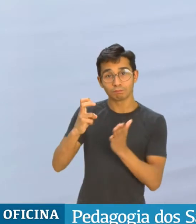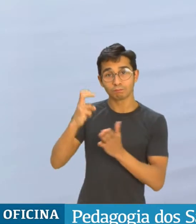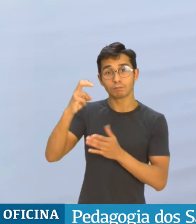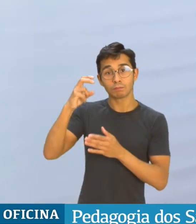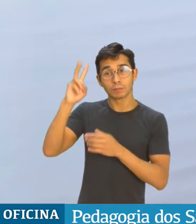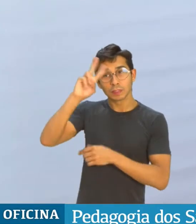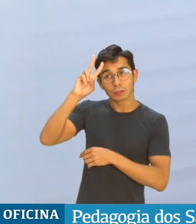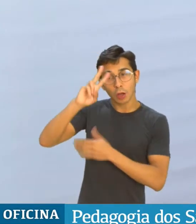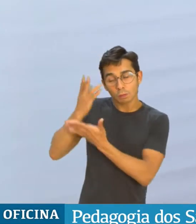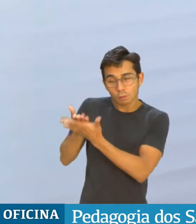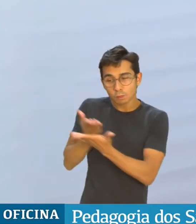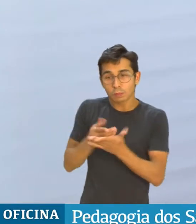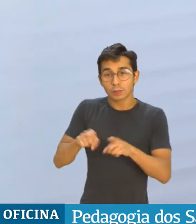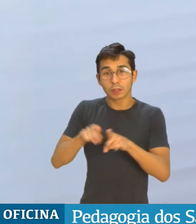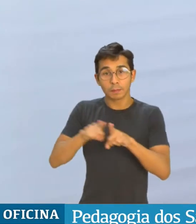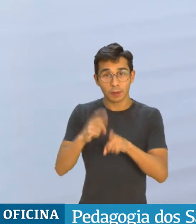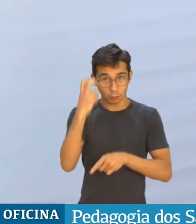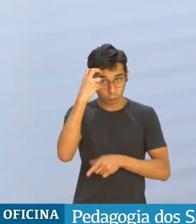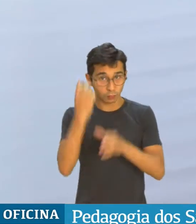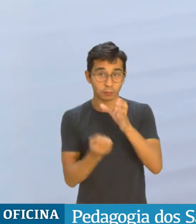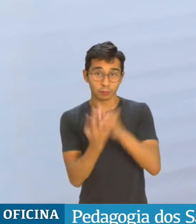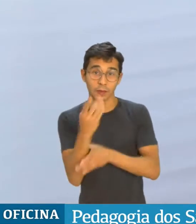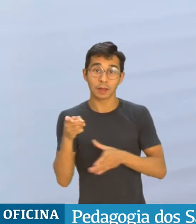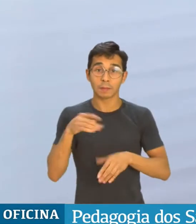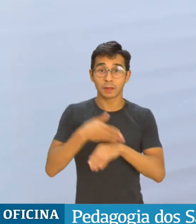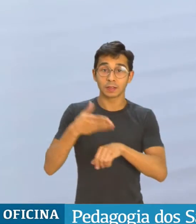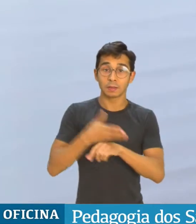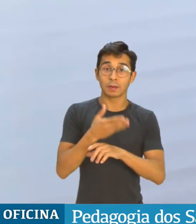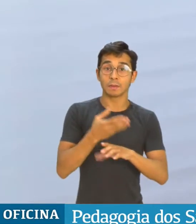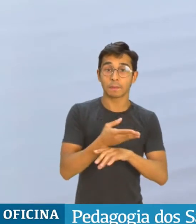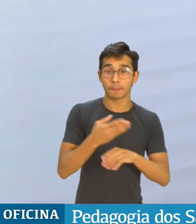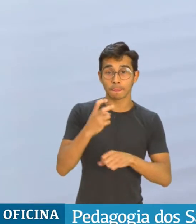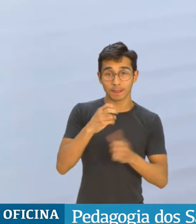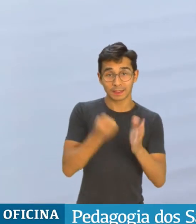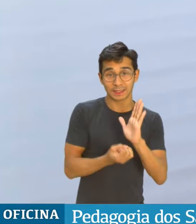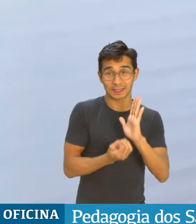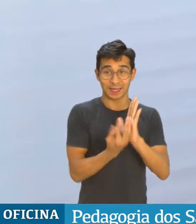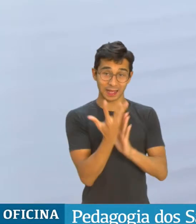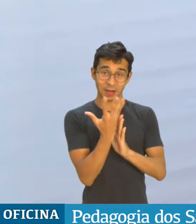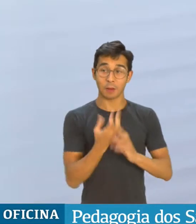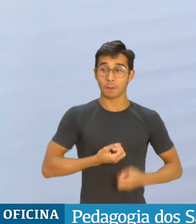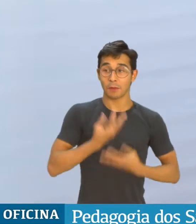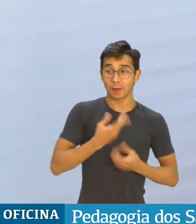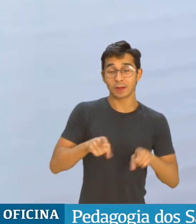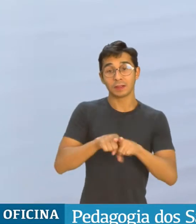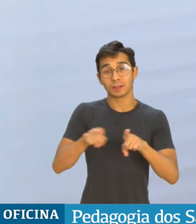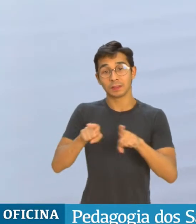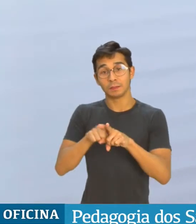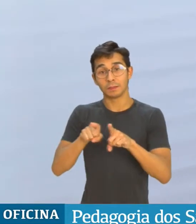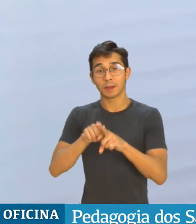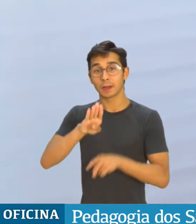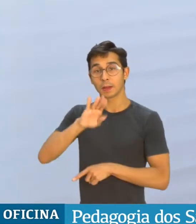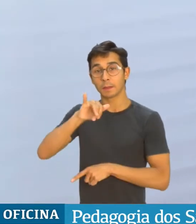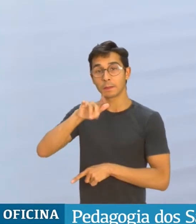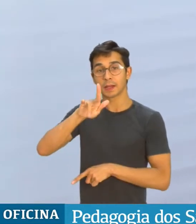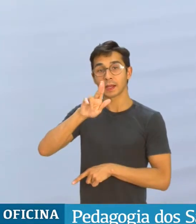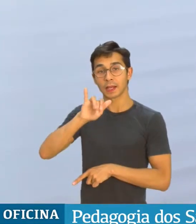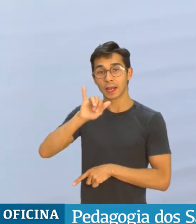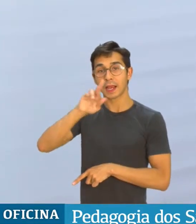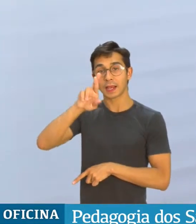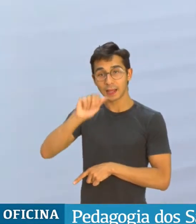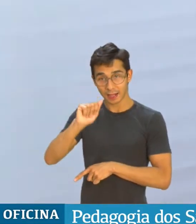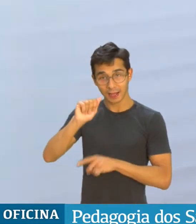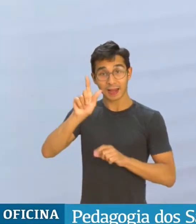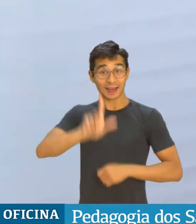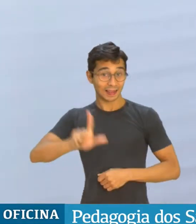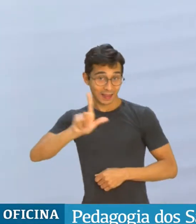projetos como Pedagogia dos Saraus, Slam Rachão Poético, Biqueira Literária e o Espaço Cultural Casa Poética. Se vocês quiserem mais